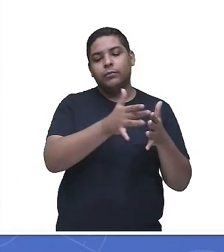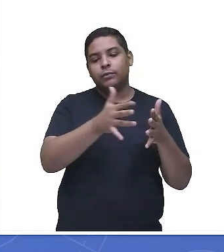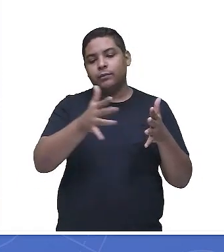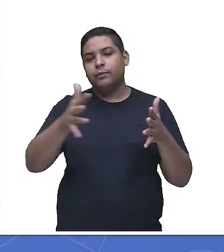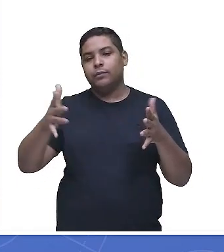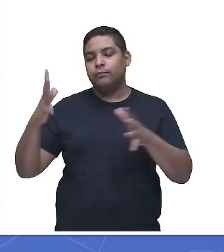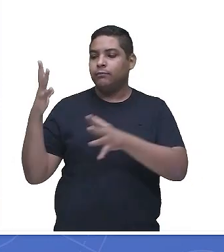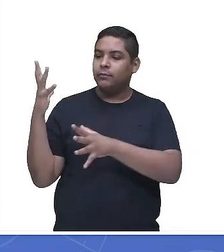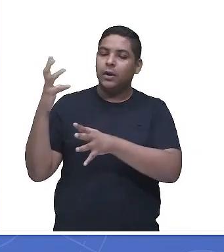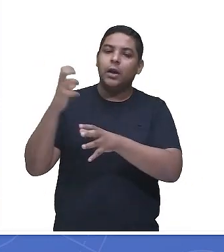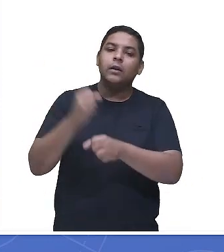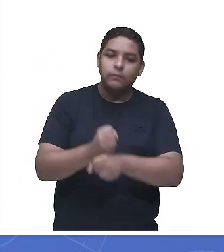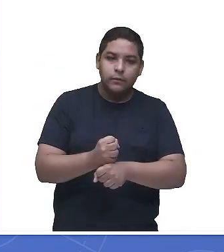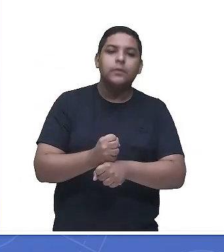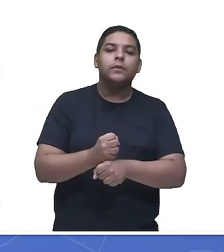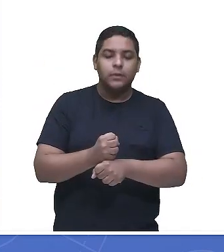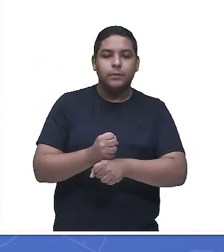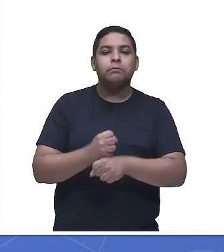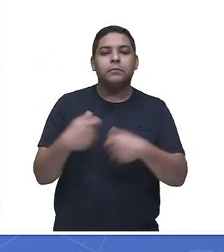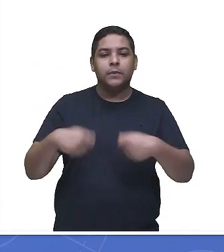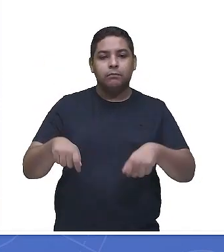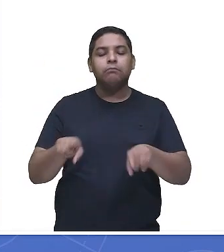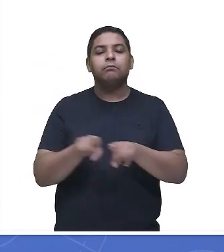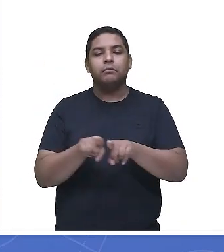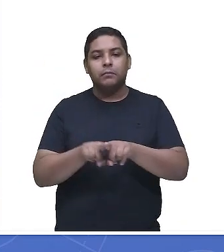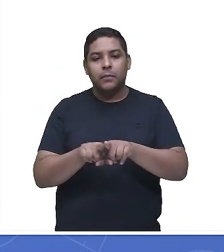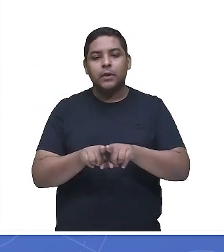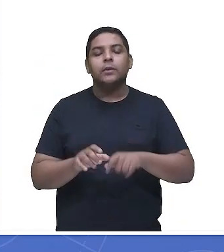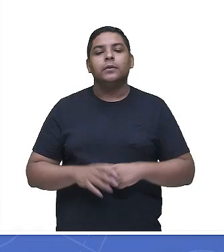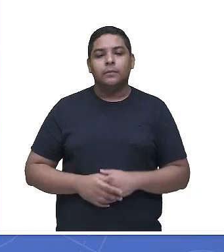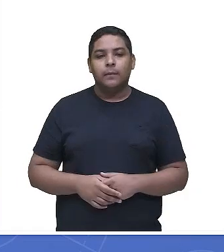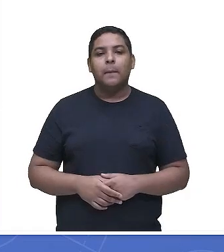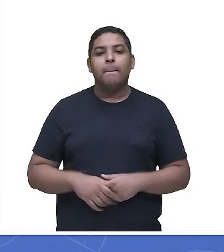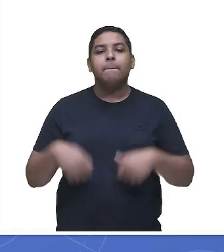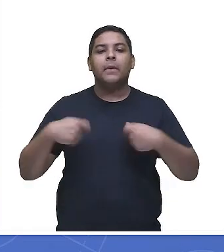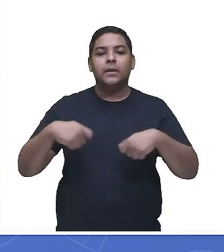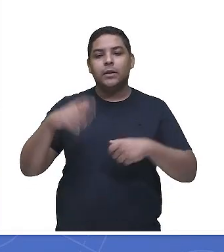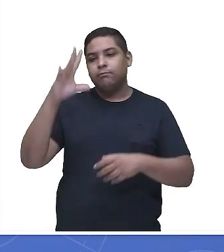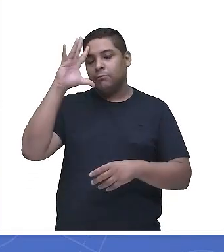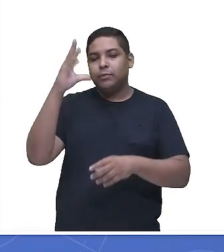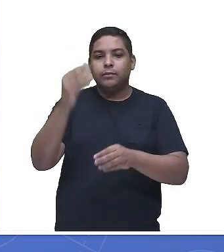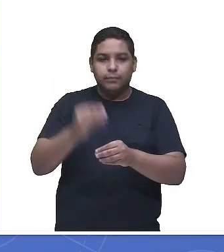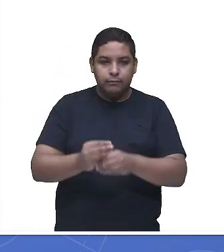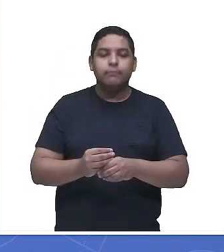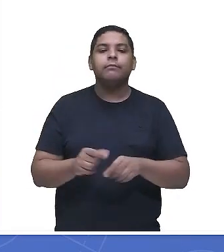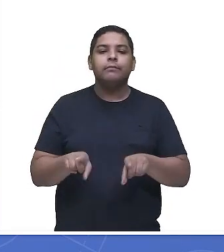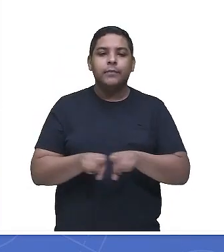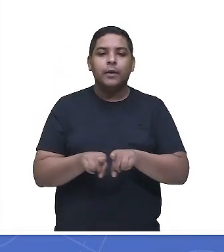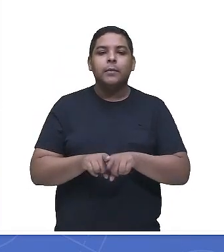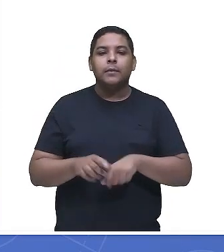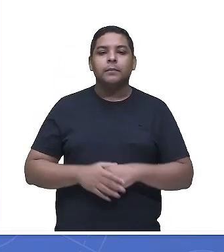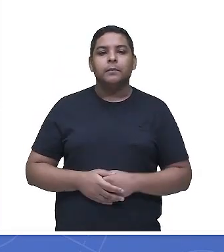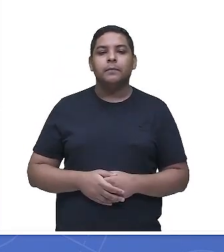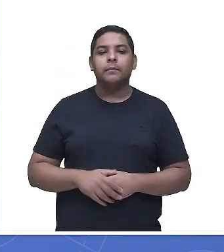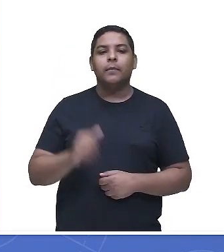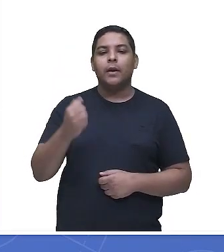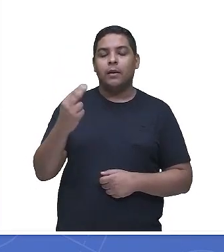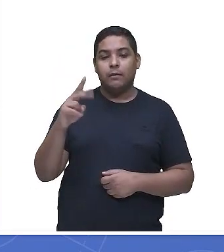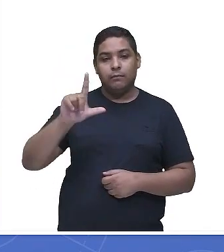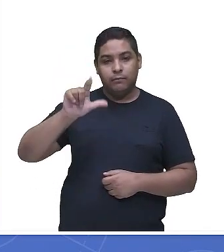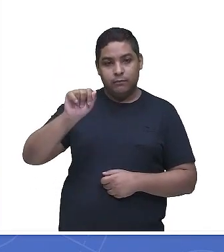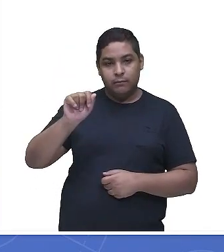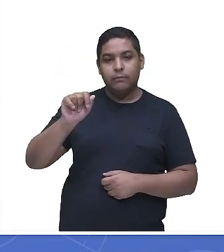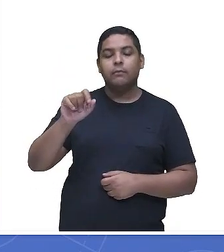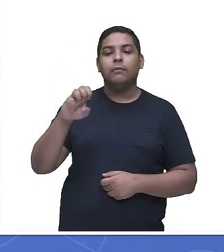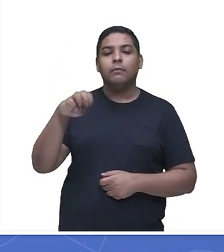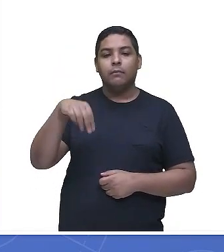revisar é a grande sacada do estudo. Você precisa revisar. Então, eu indico o nosso canal Aula em Casa